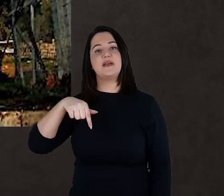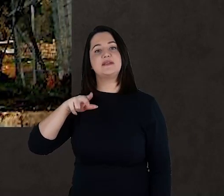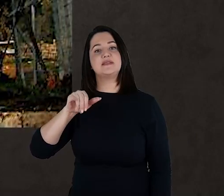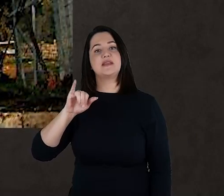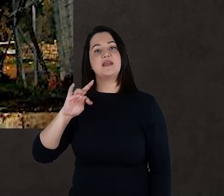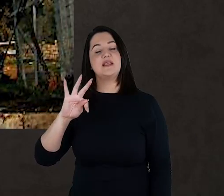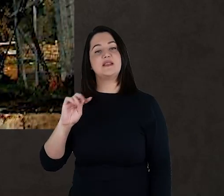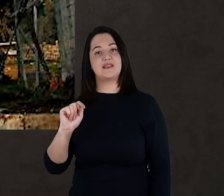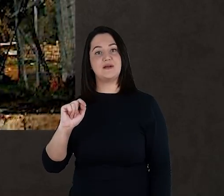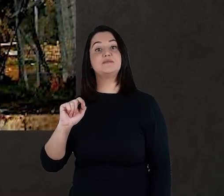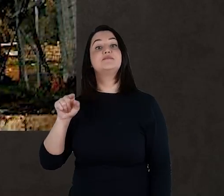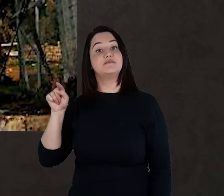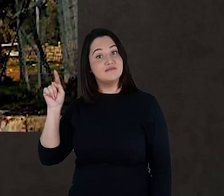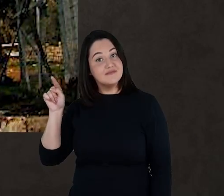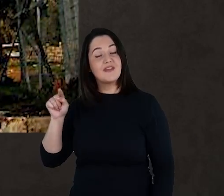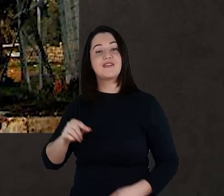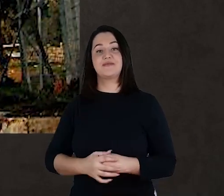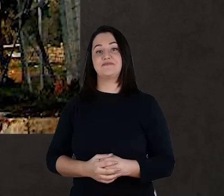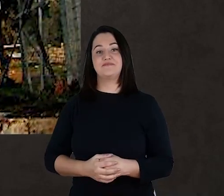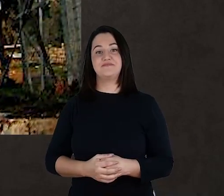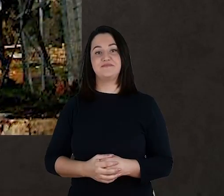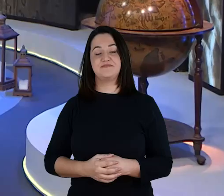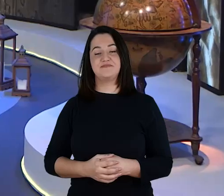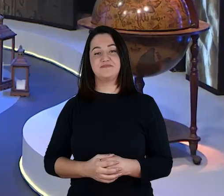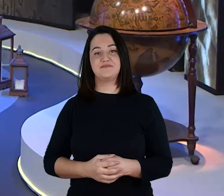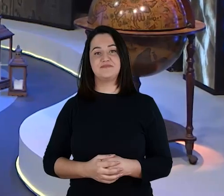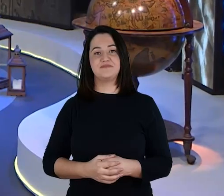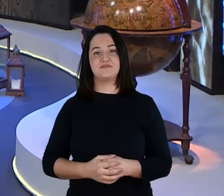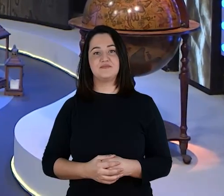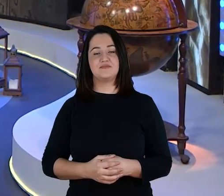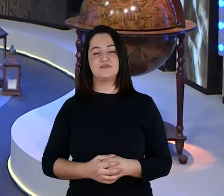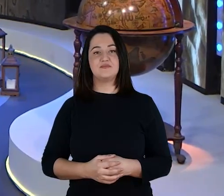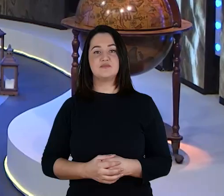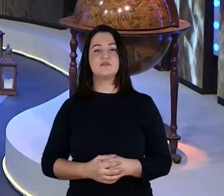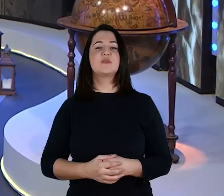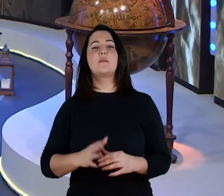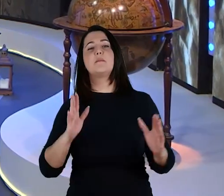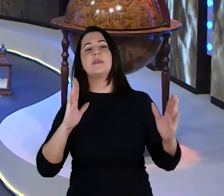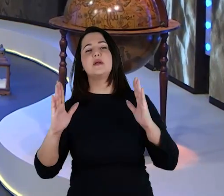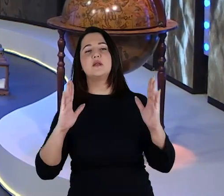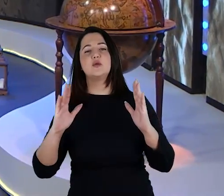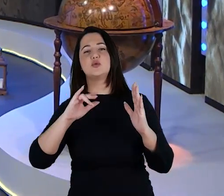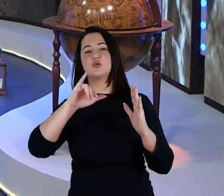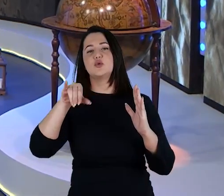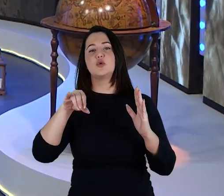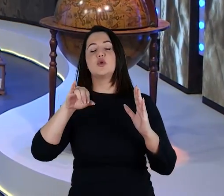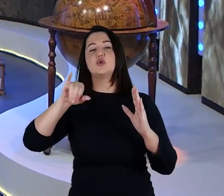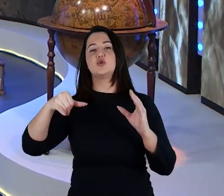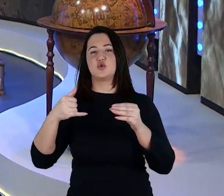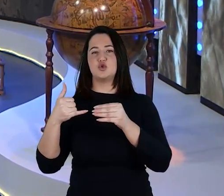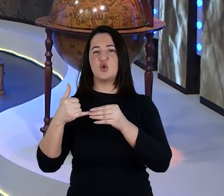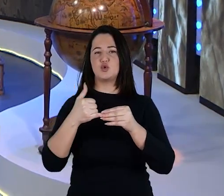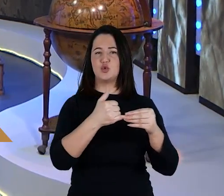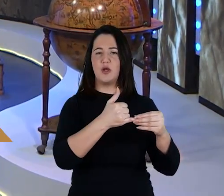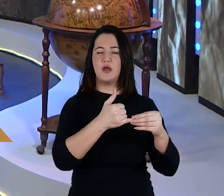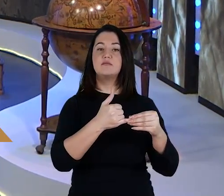de Hebrom. O local se chama Macpela. Nos dias de Josué, os hititas aparecem novamente mencionados,